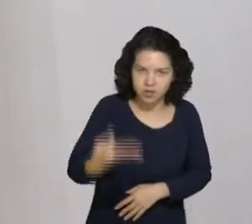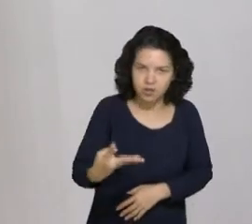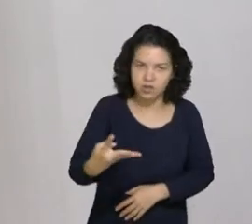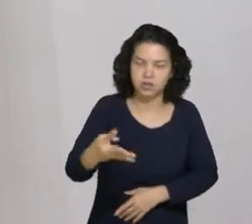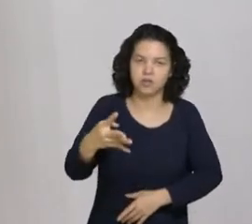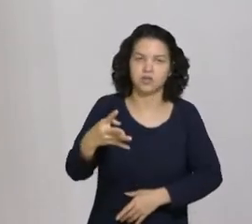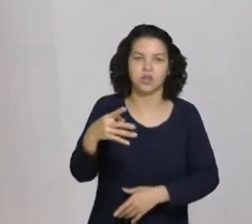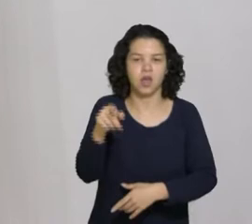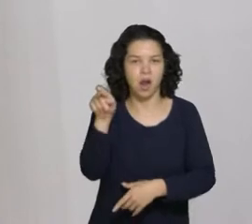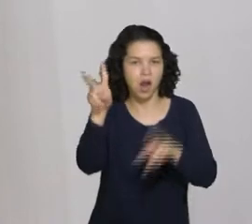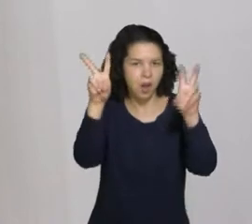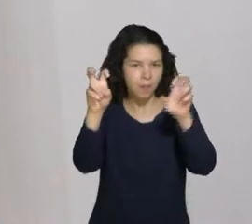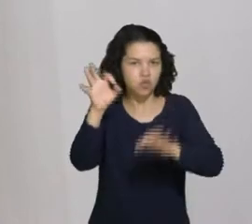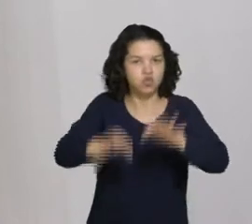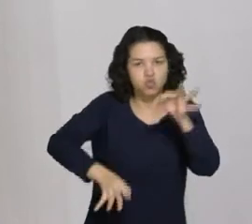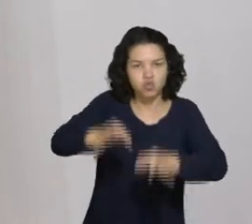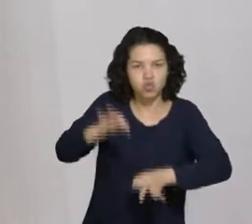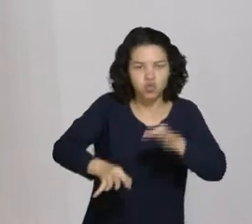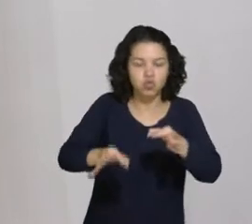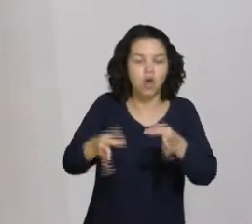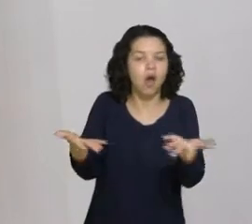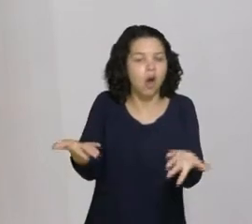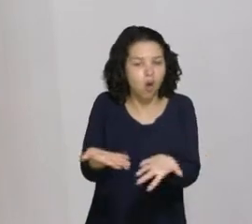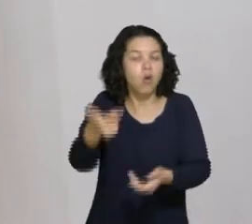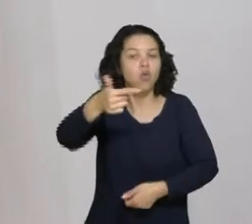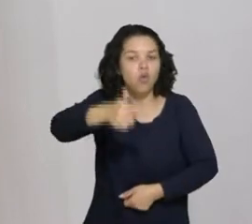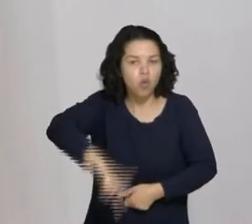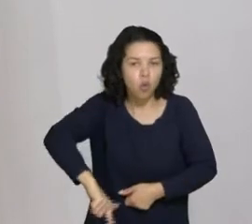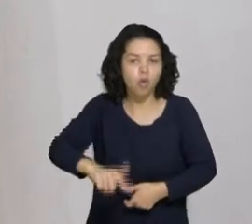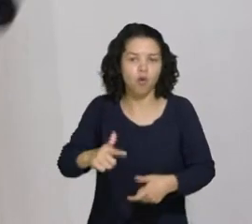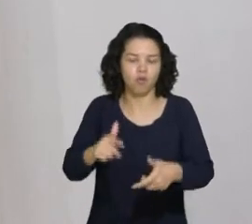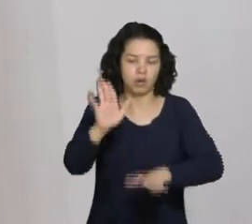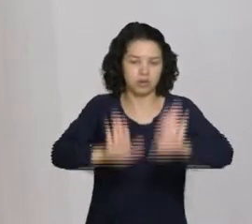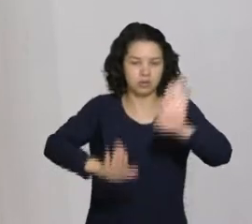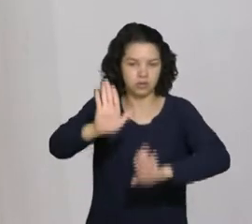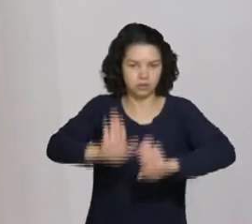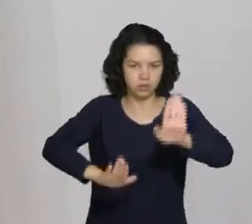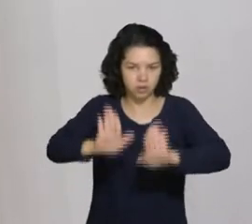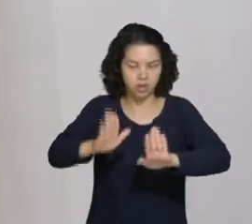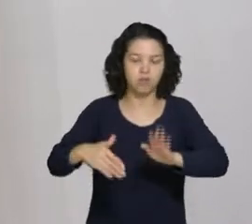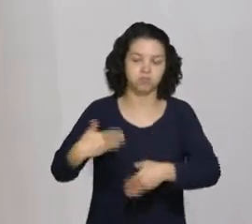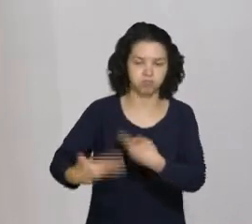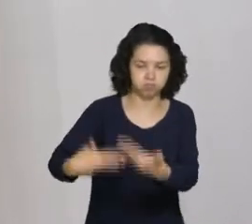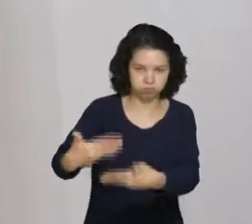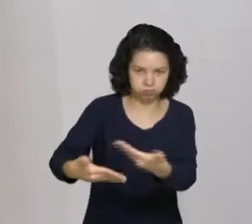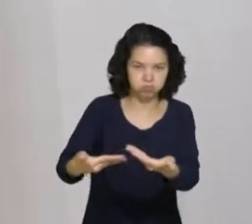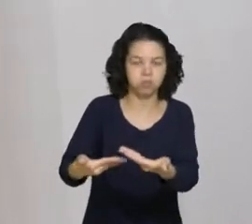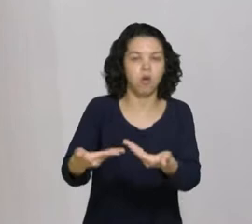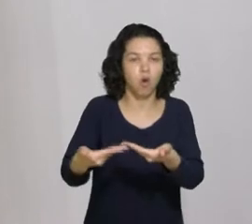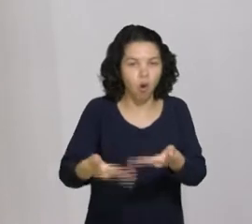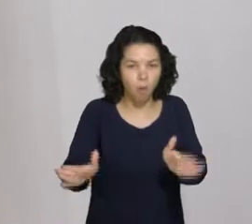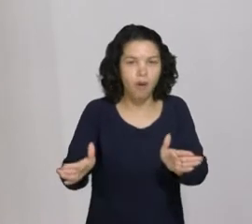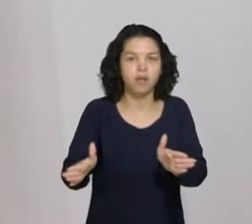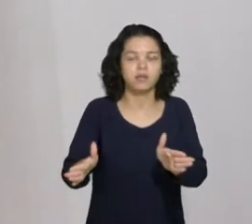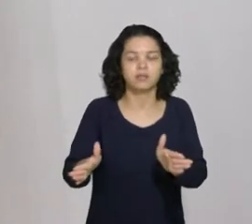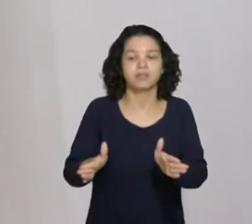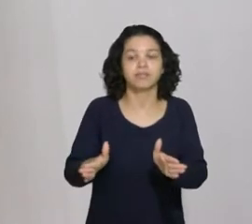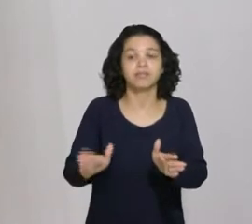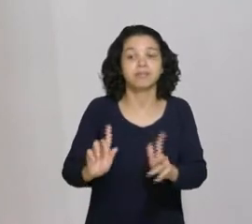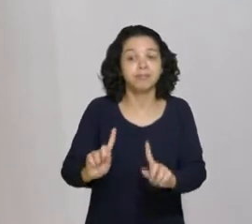jurídica resolveu Abrir novamente a licitação colocou a estação para rodar e entretanto